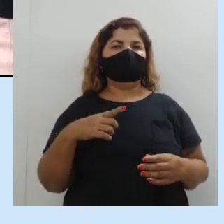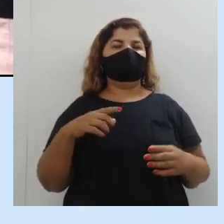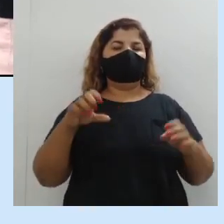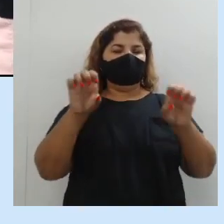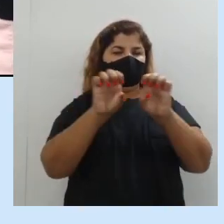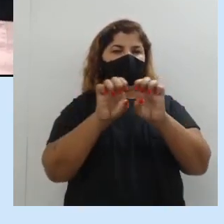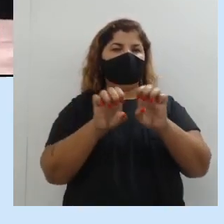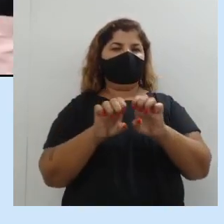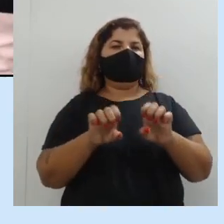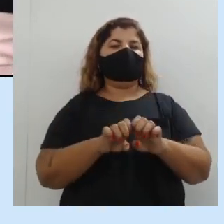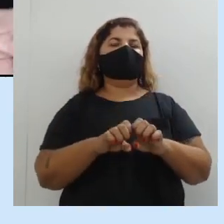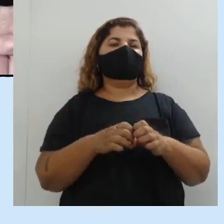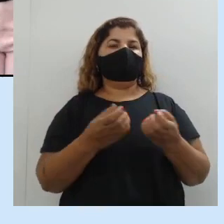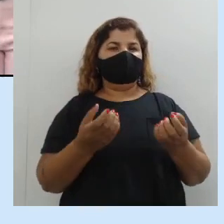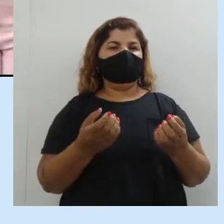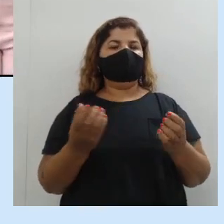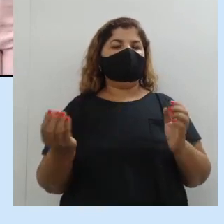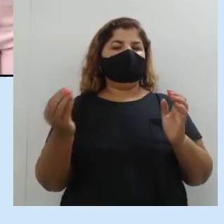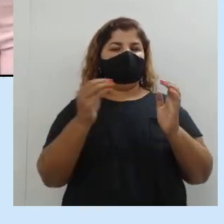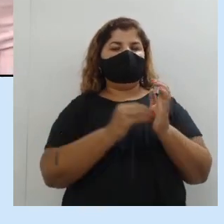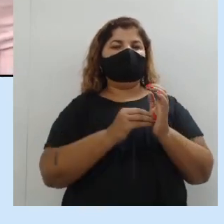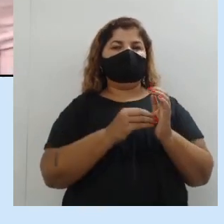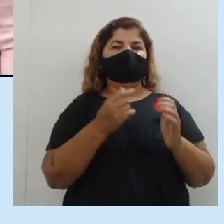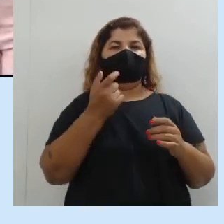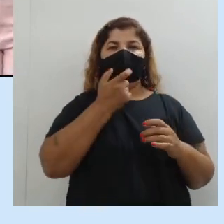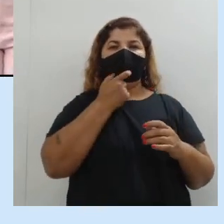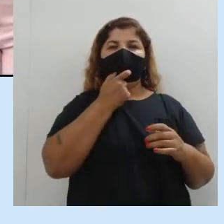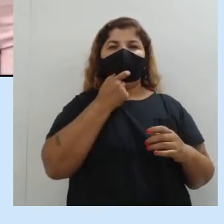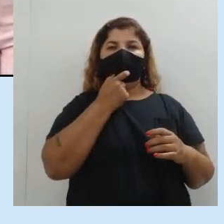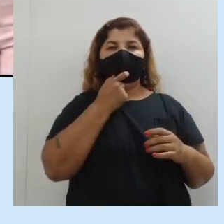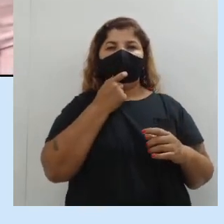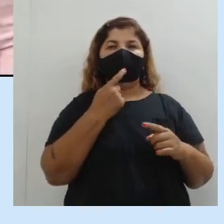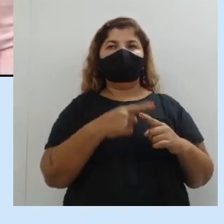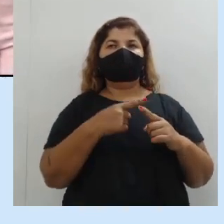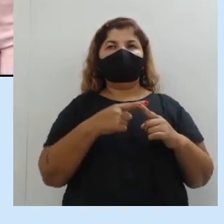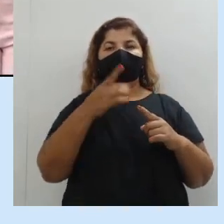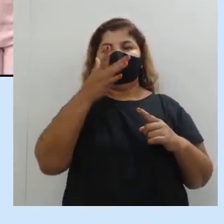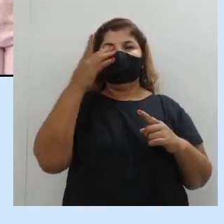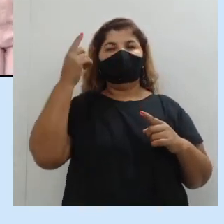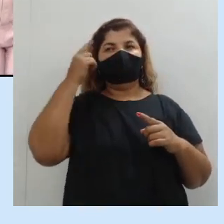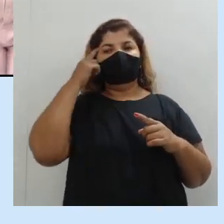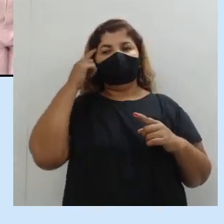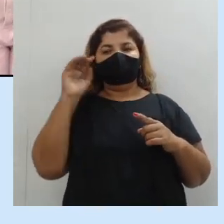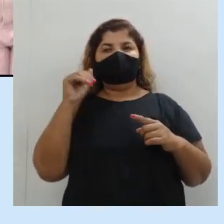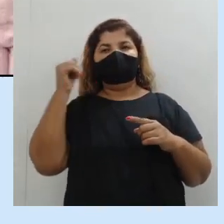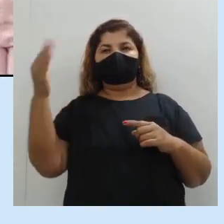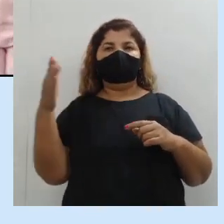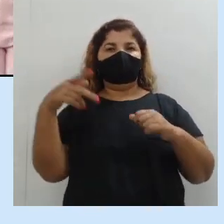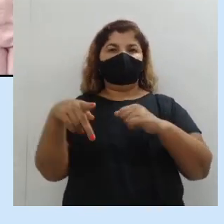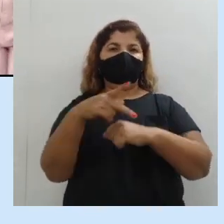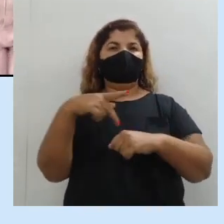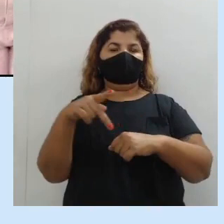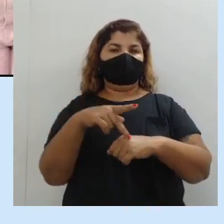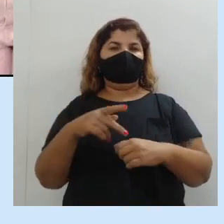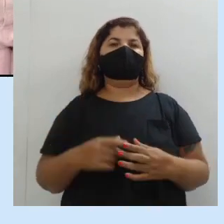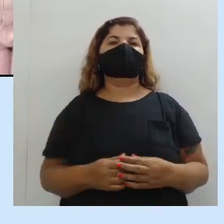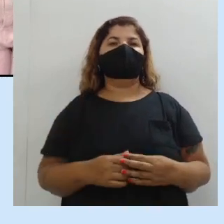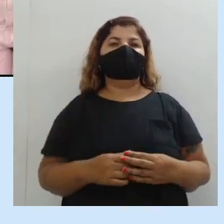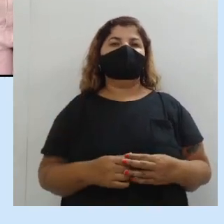marketing colocando o nome estrangeiro na loja. Aí parece ser grife norte-americana.